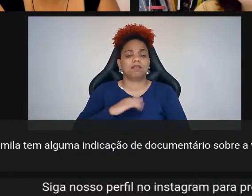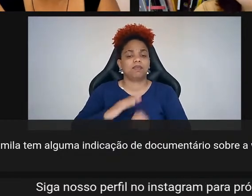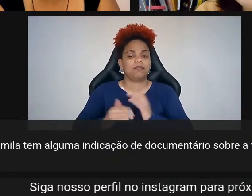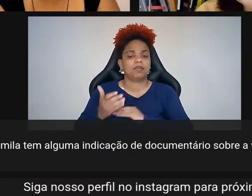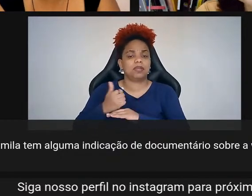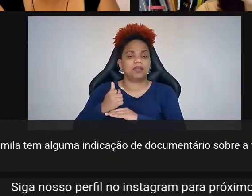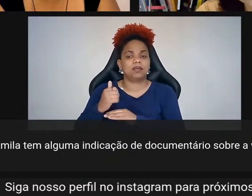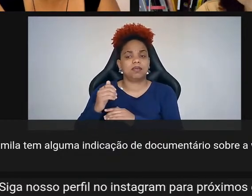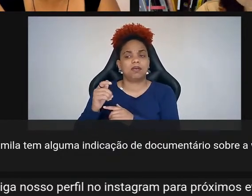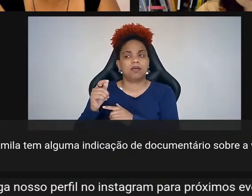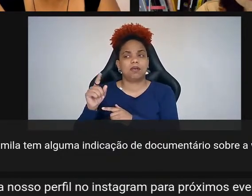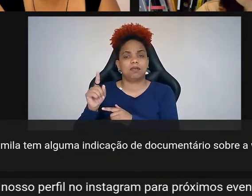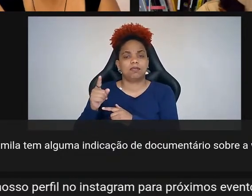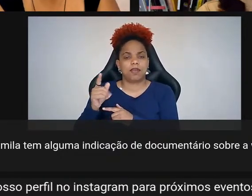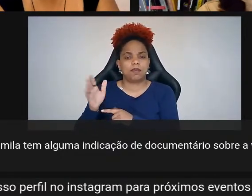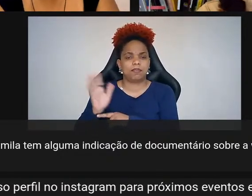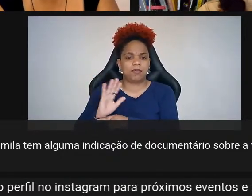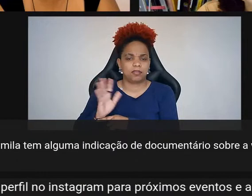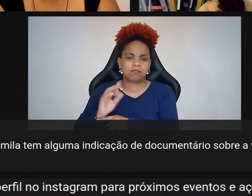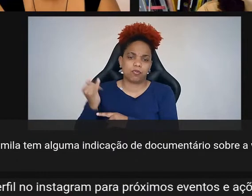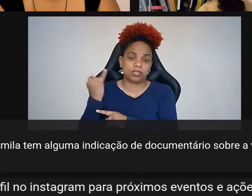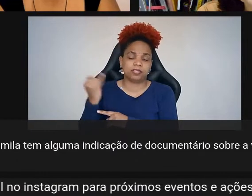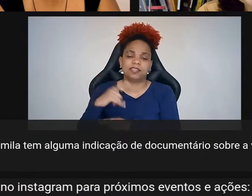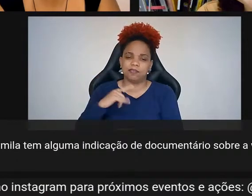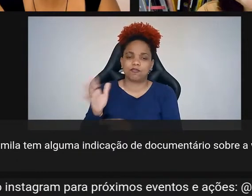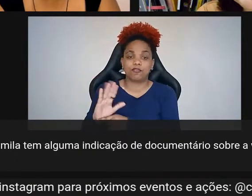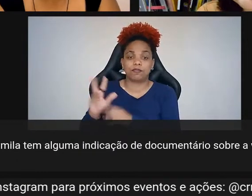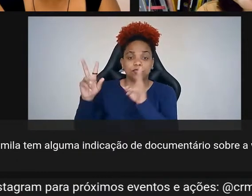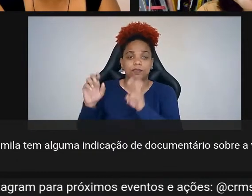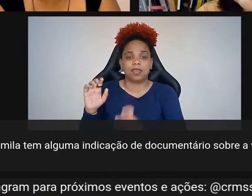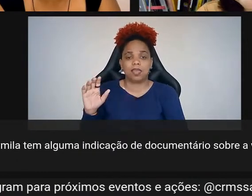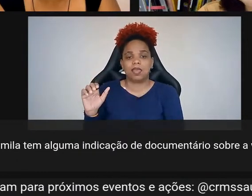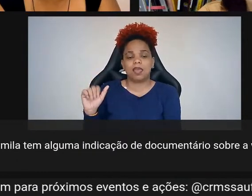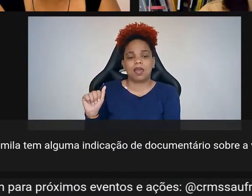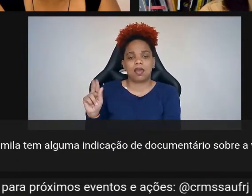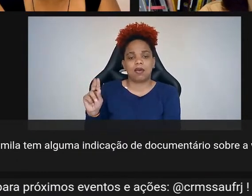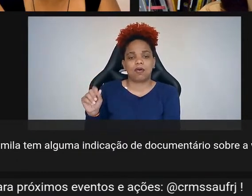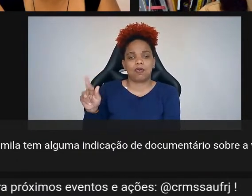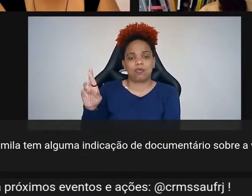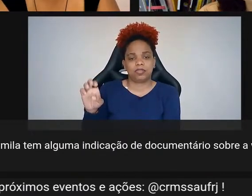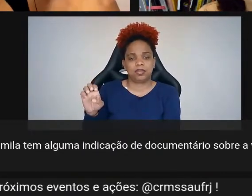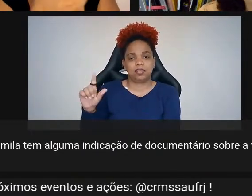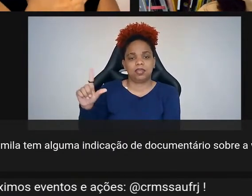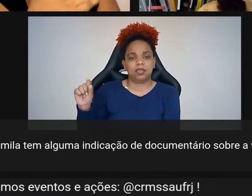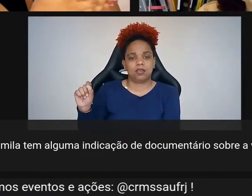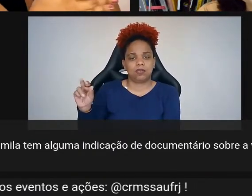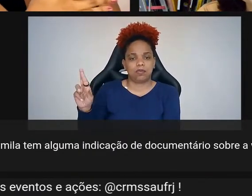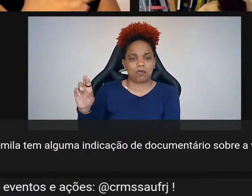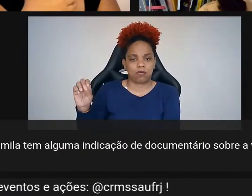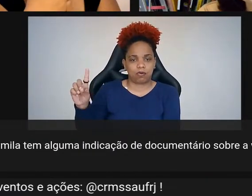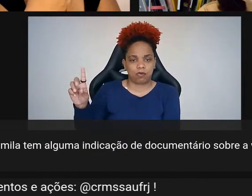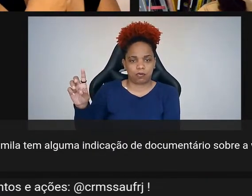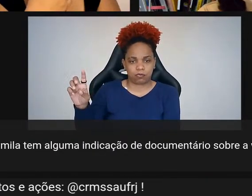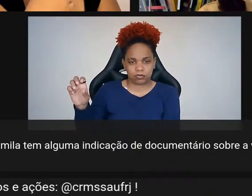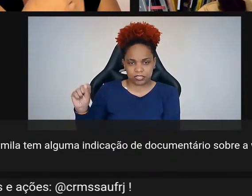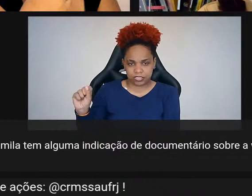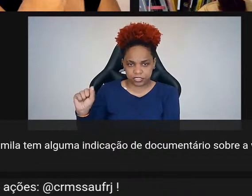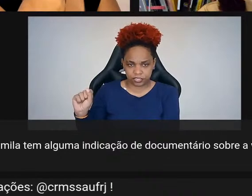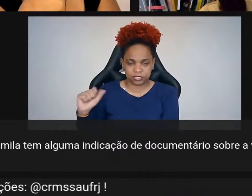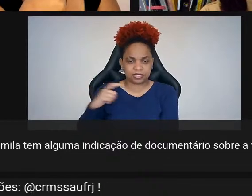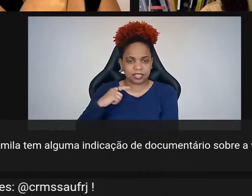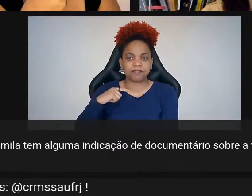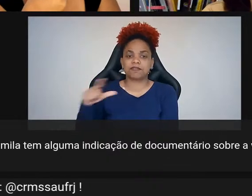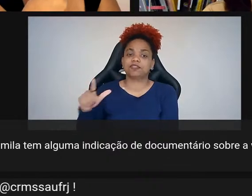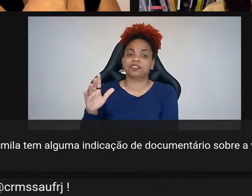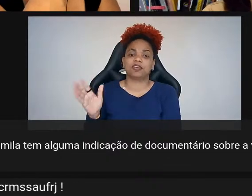Primeiro, tem um filme sobre a Audre Lorde que recentemente foi traduzido para o português, até exibido aqui na Casa das Pretas, que